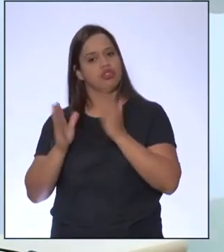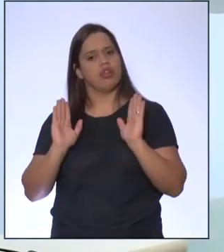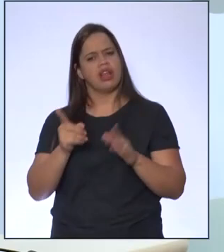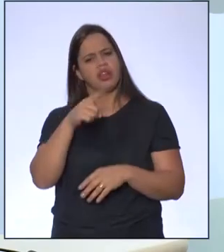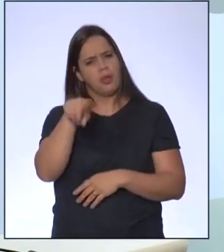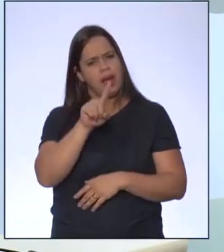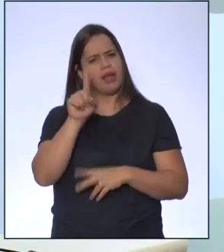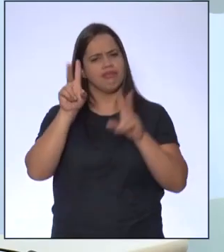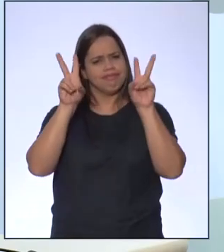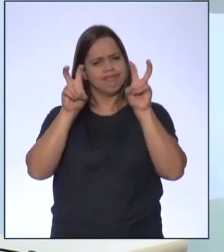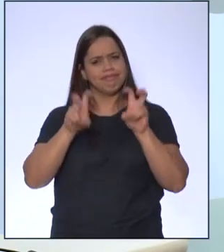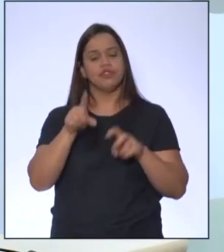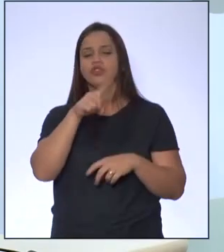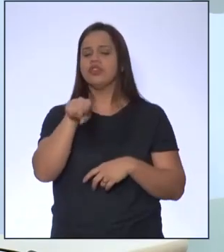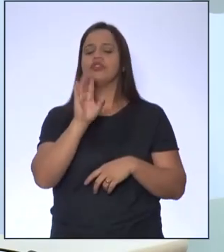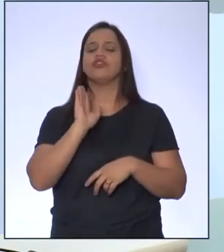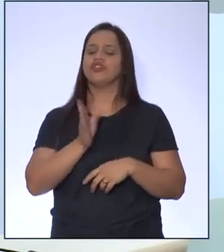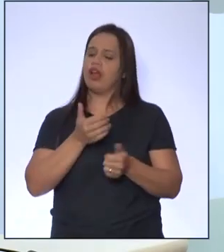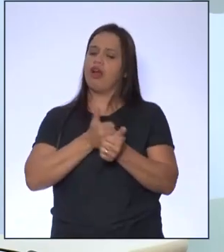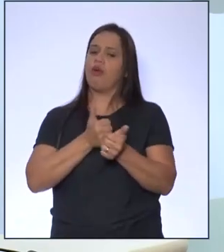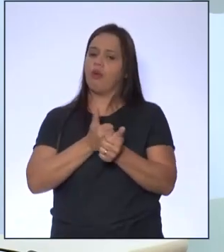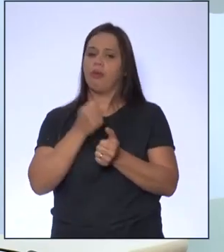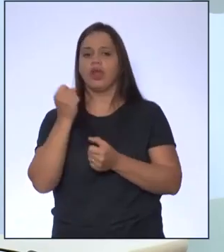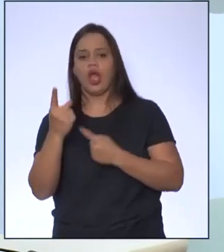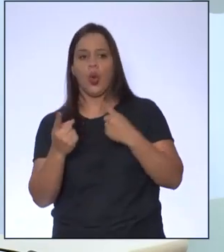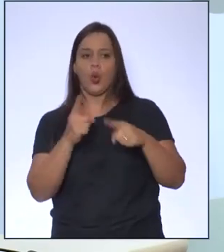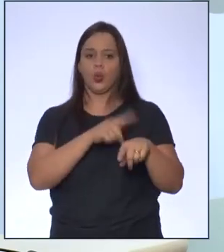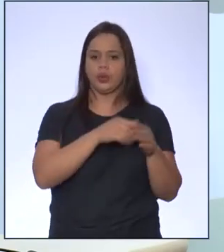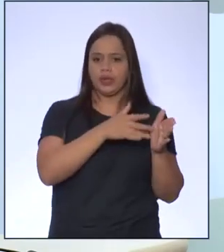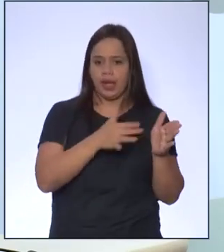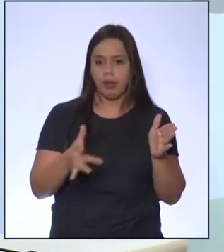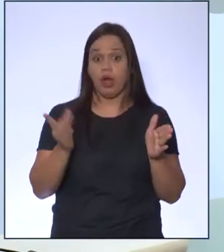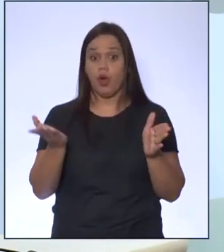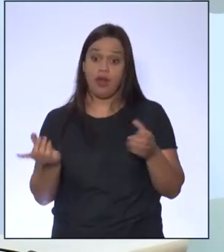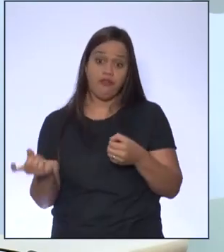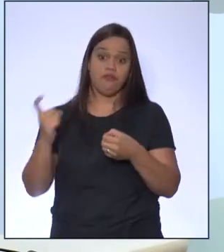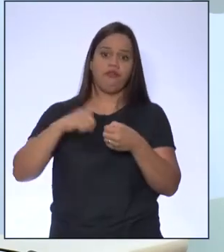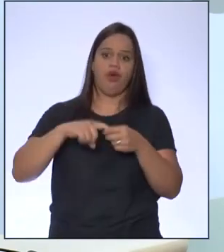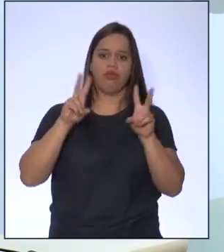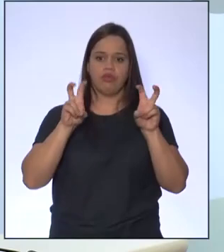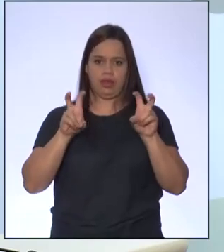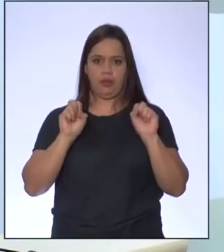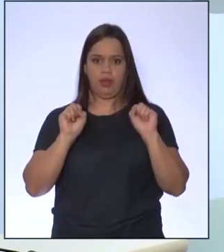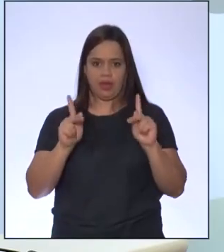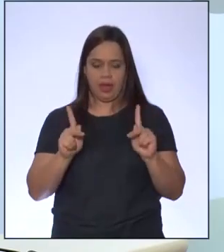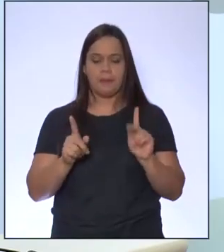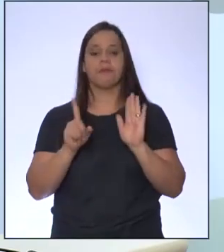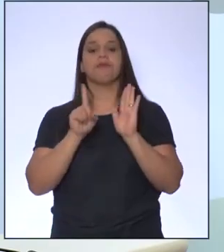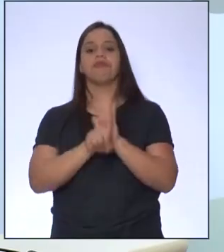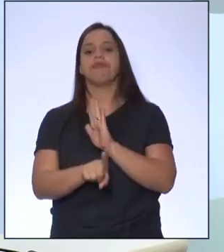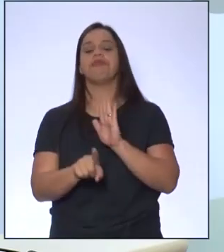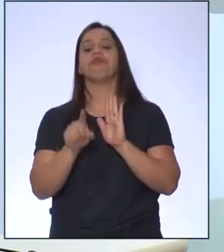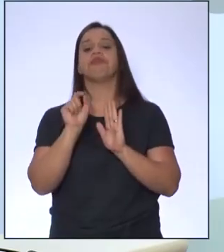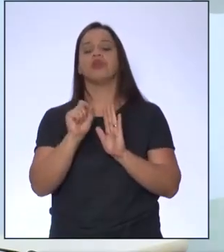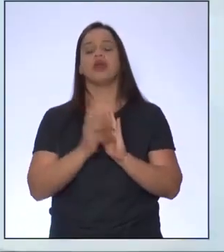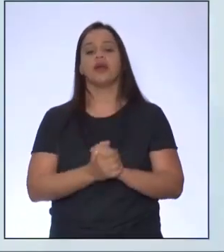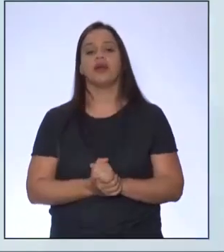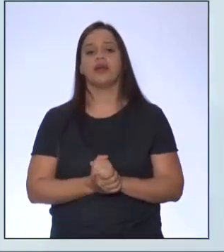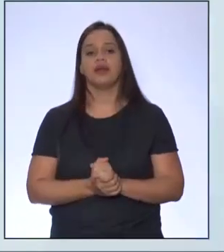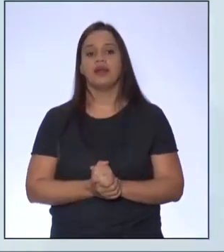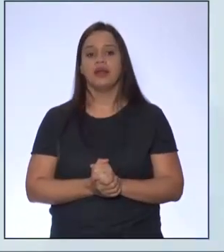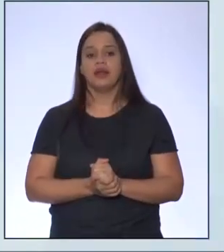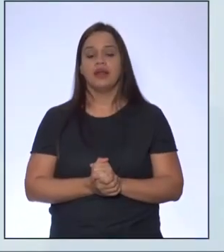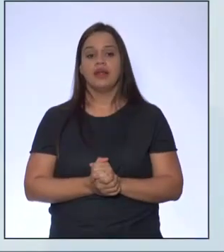vocês já viram em algum momento e que agora a gente aqui retoma com vocês. Então, vamos lá para as questões. Então, a primeira questão